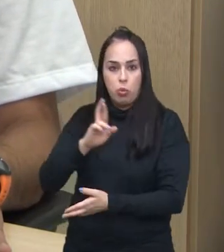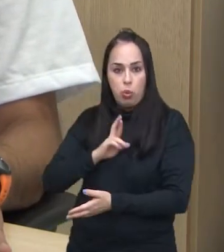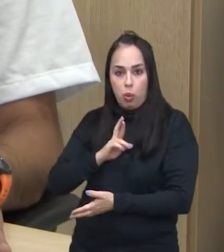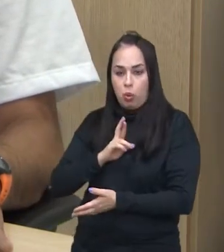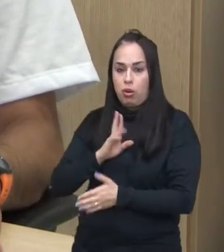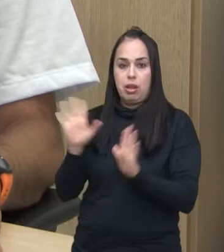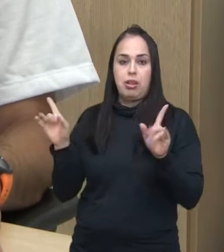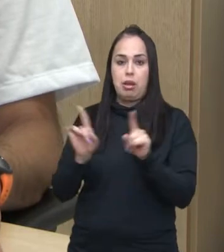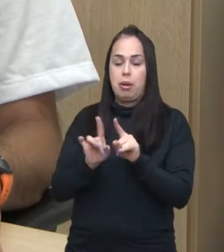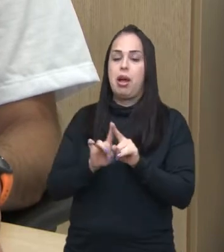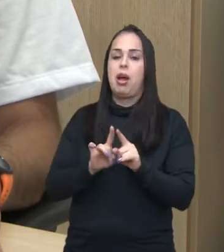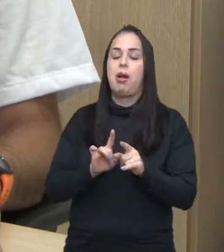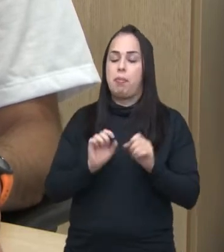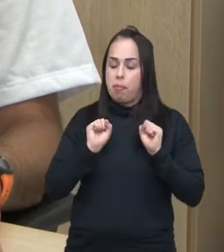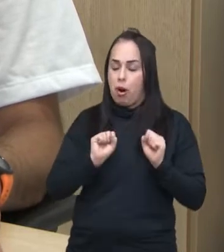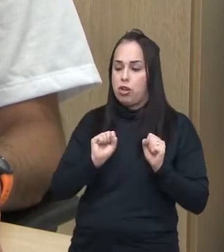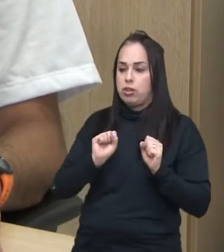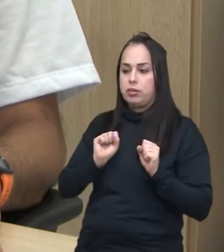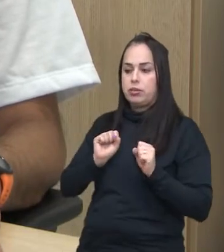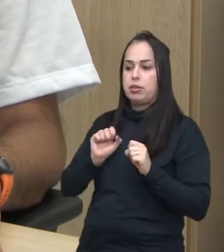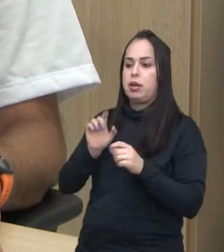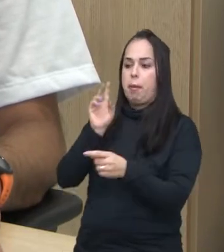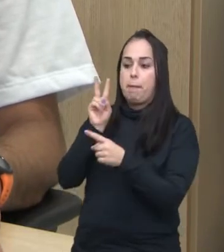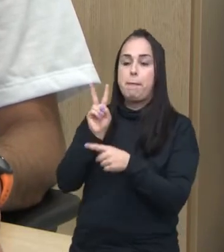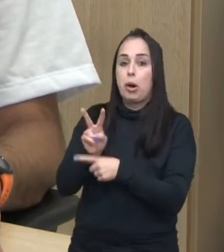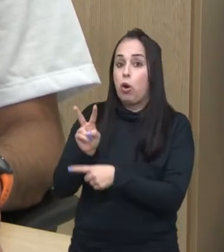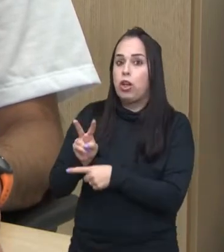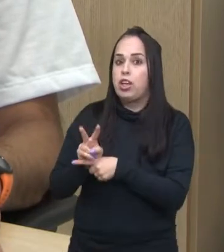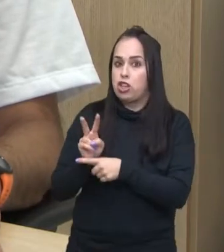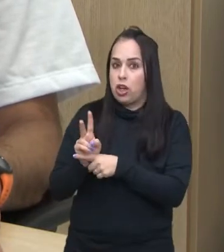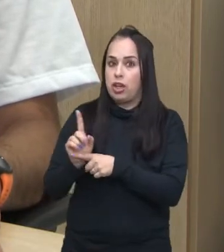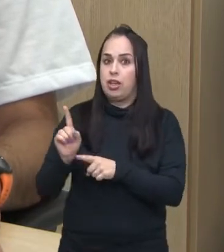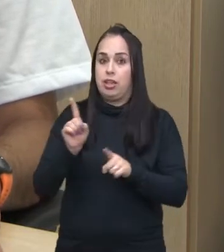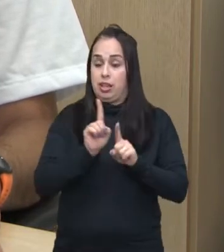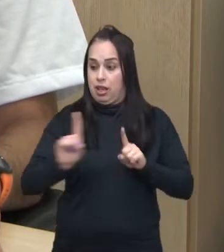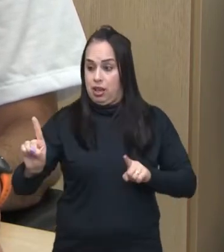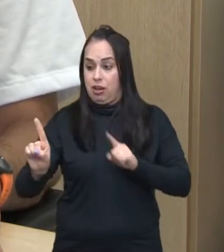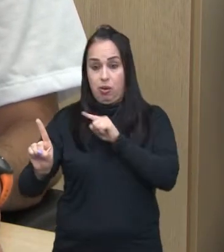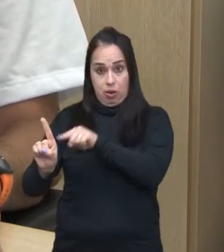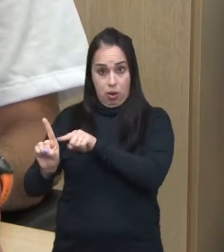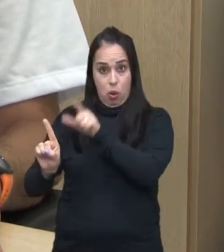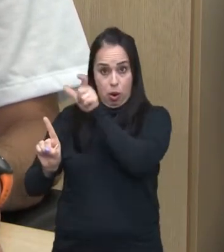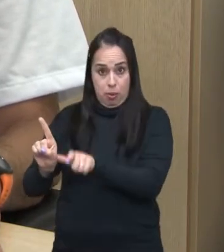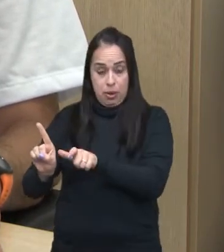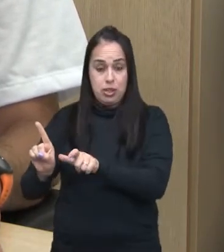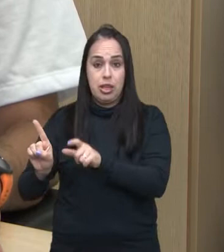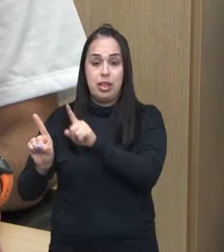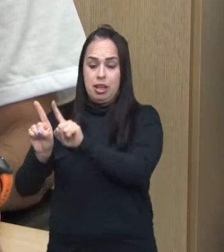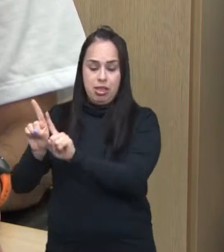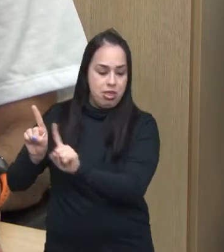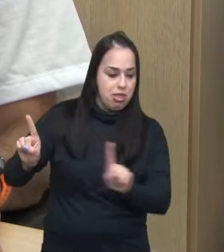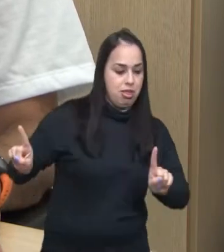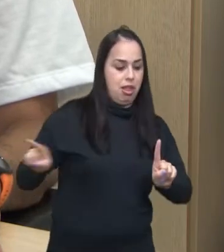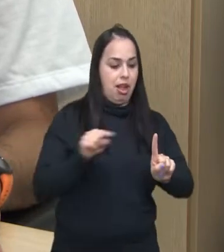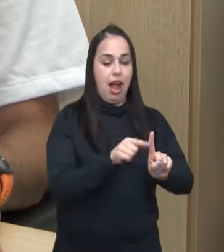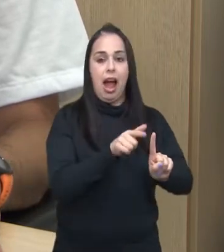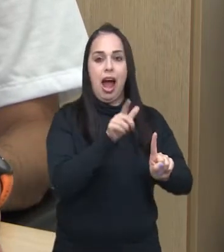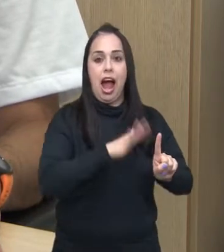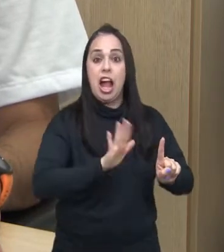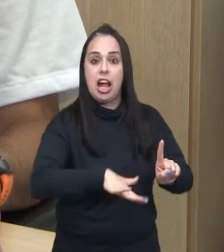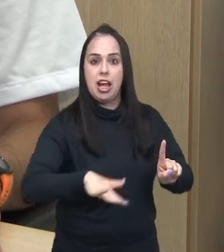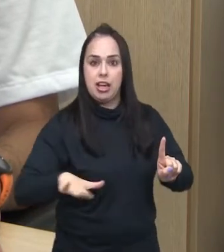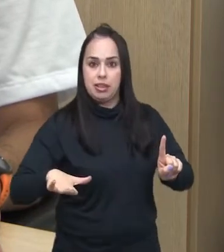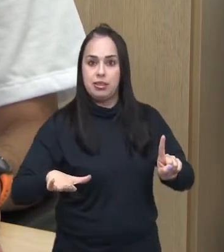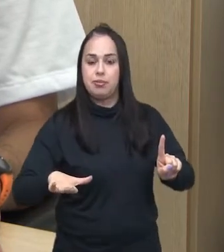não correspondeu, é onde o conselho também pode agir aplicando medida de proteção, afastando o agressor, né, ou a